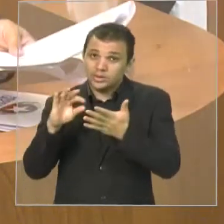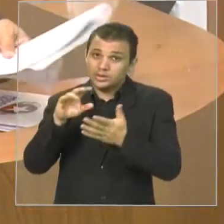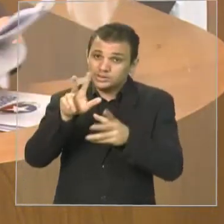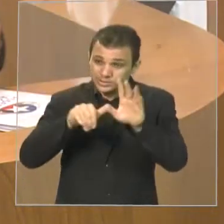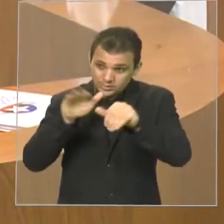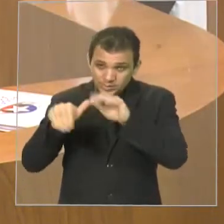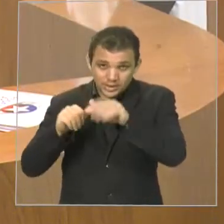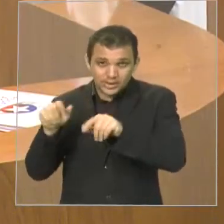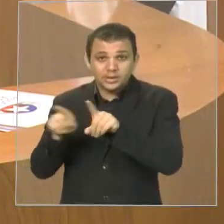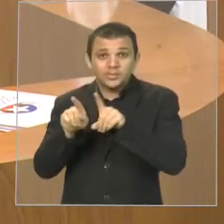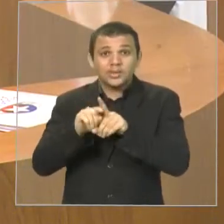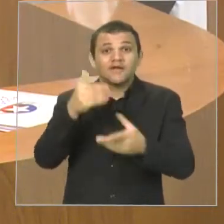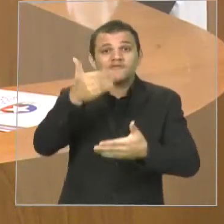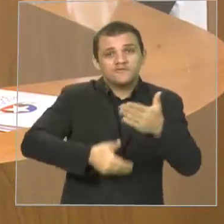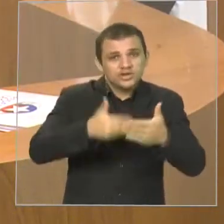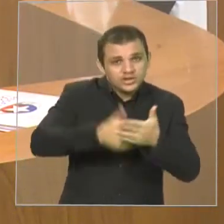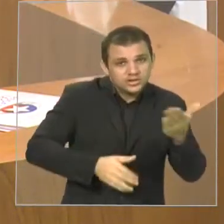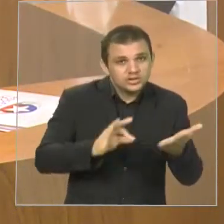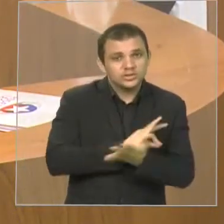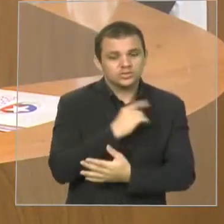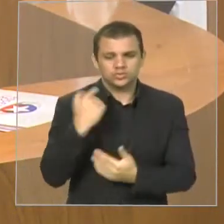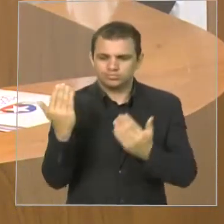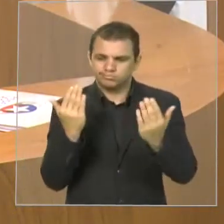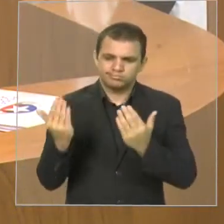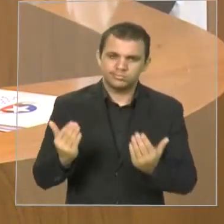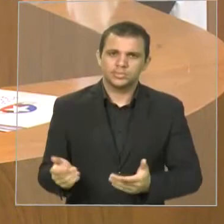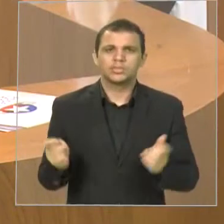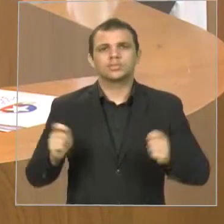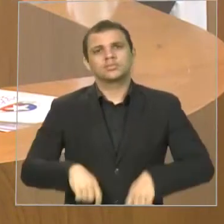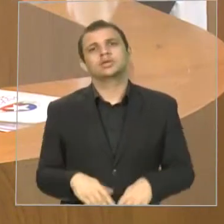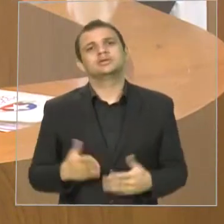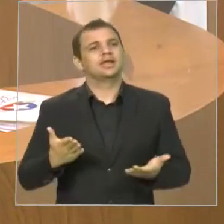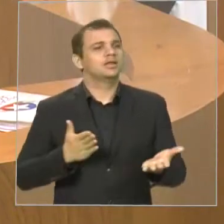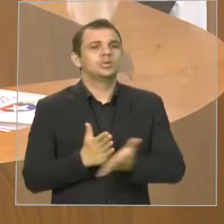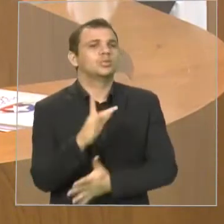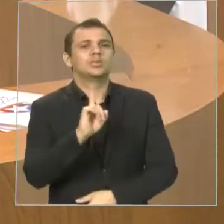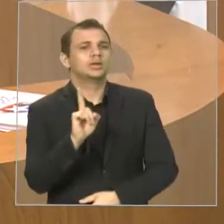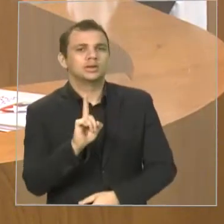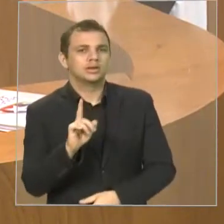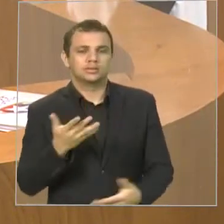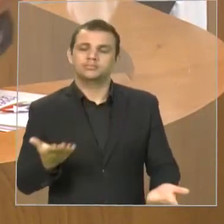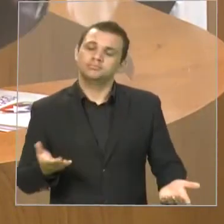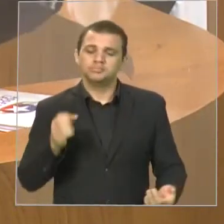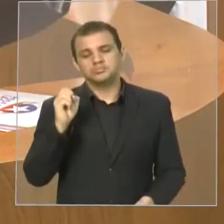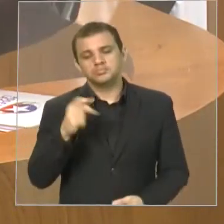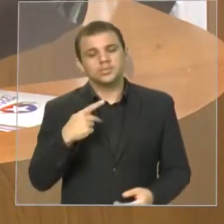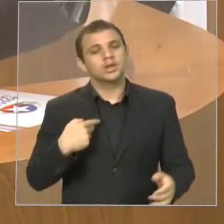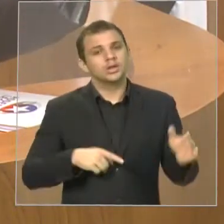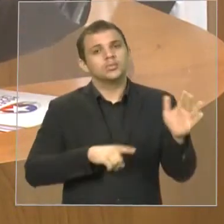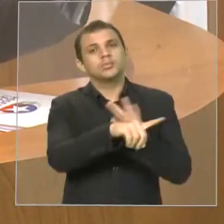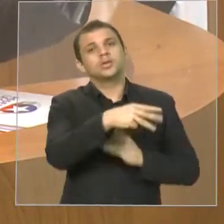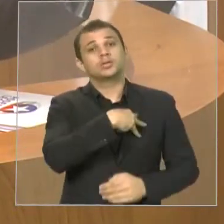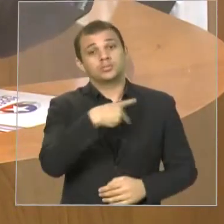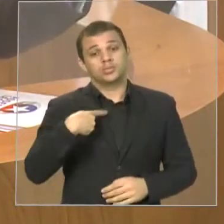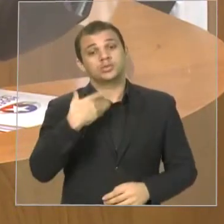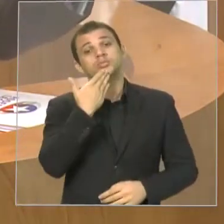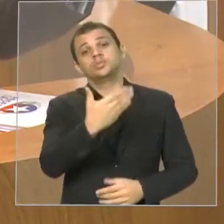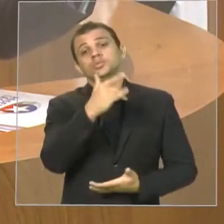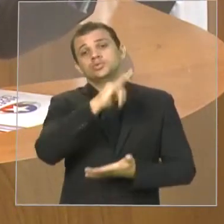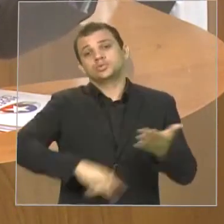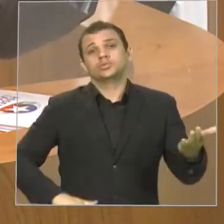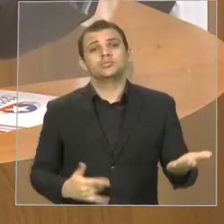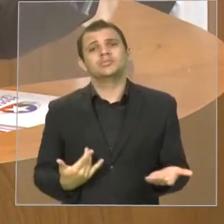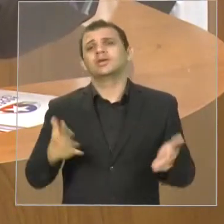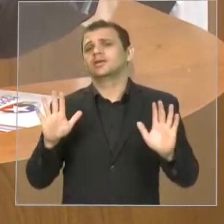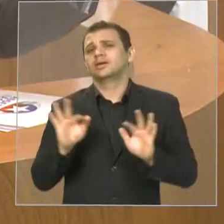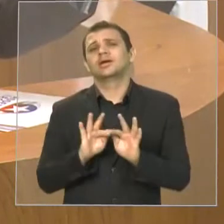acompanhar. Ah, não vai passar. Ok, vamos entrar no Ministério Público solicitando a documentação. Mas é tão simples. E o nosso papel